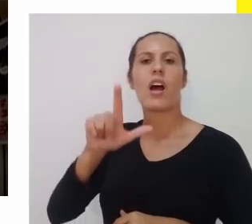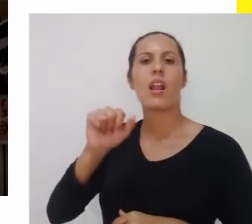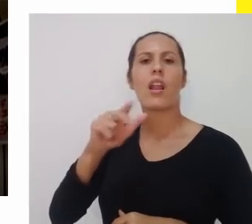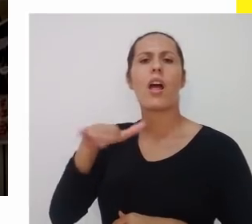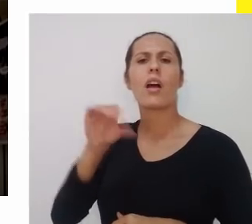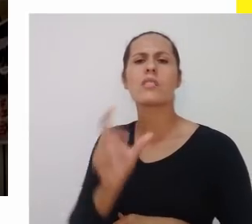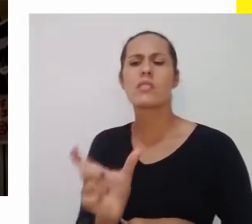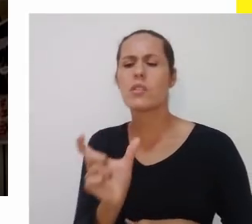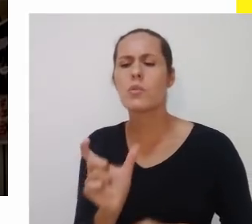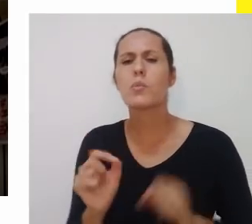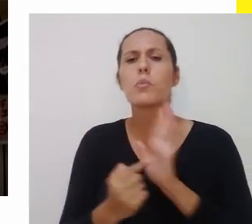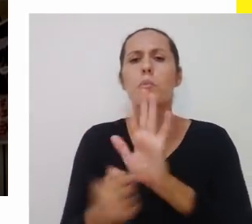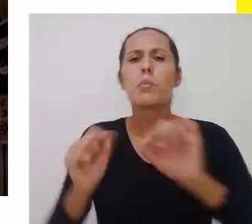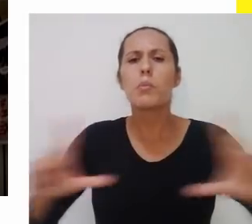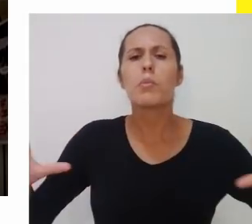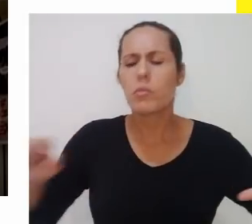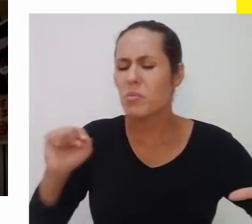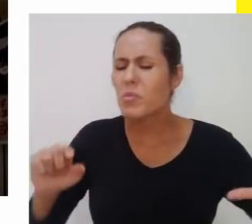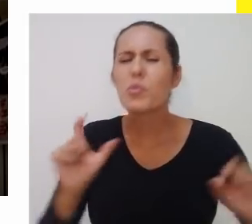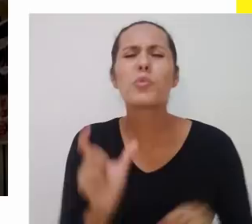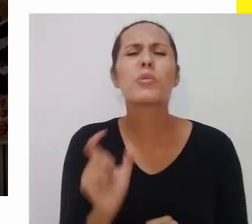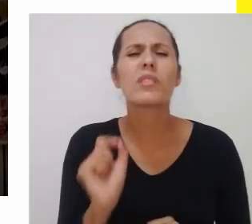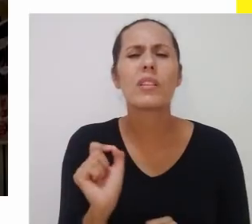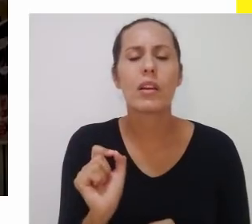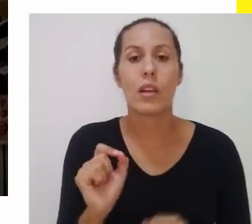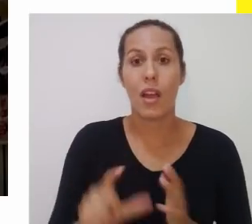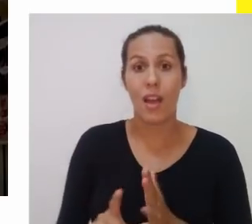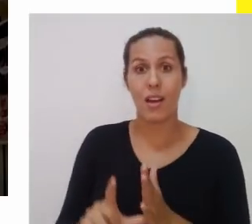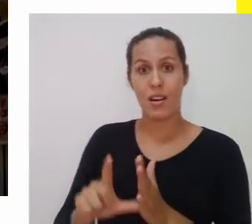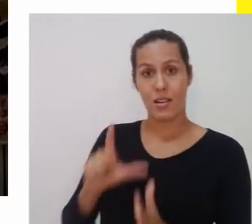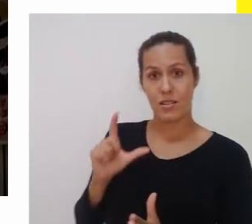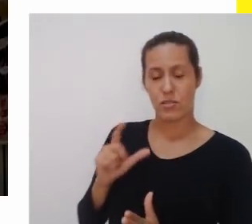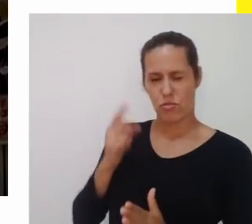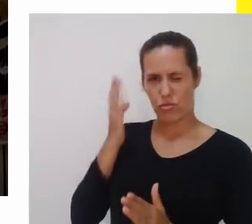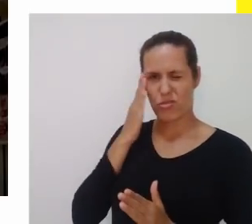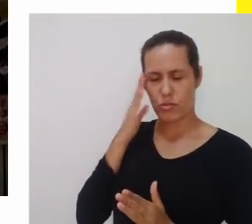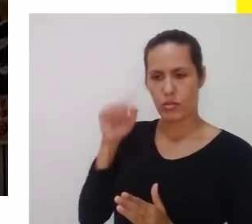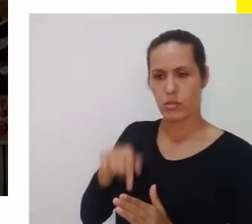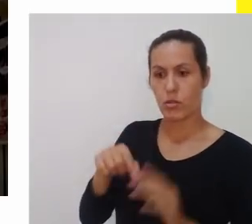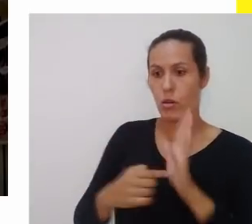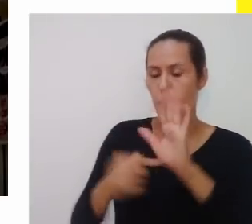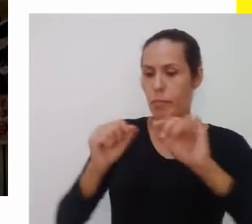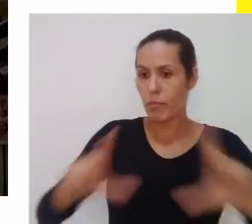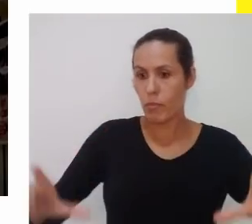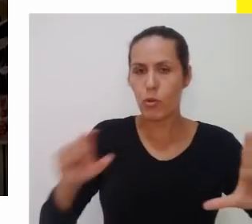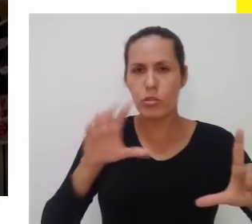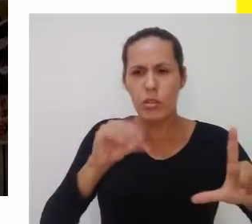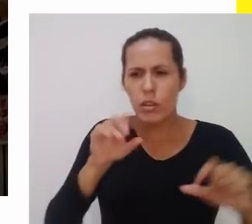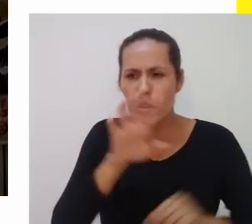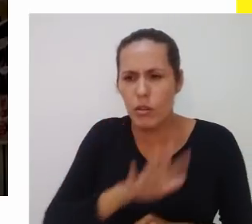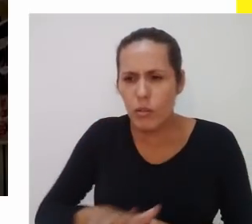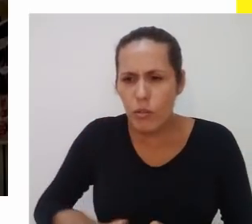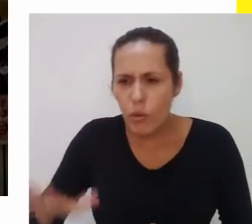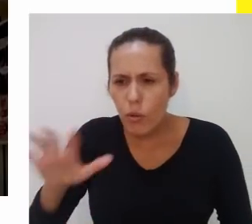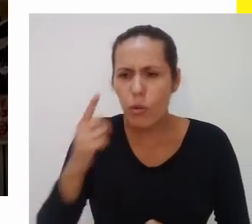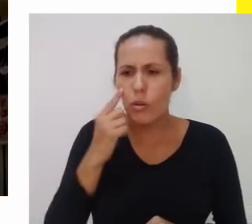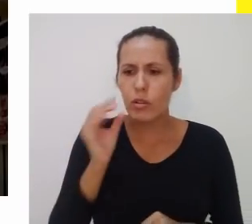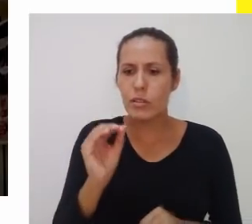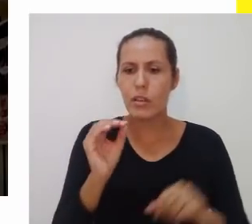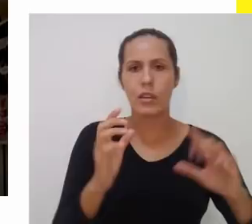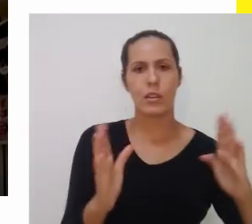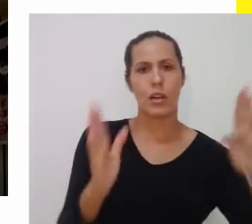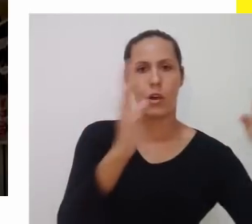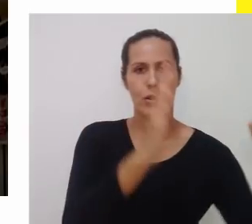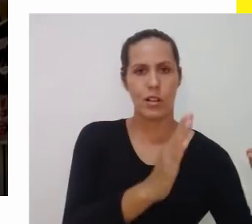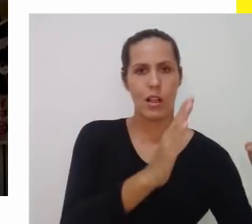uma instalação. E o que é uma instalação, professor? Antes do conceito, verifiquem, aparecendo aí na